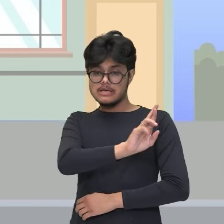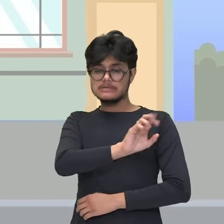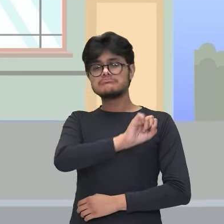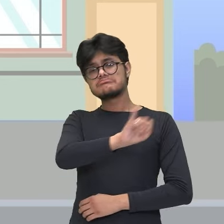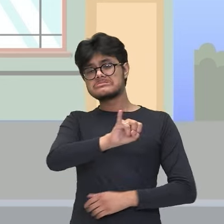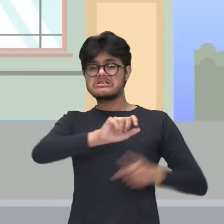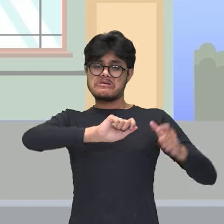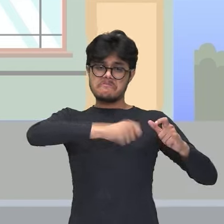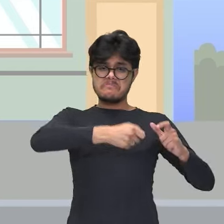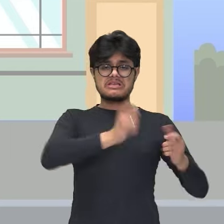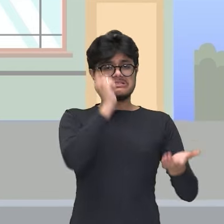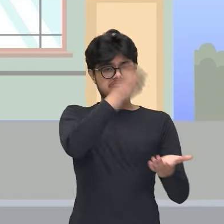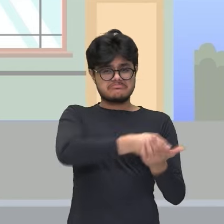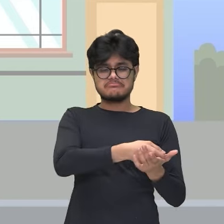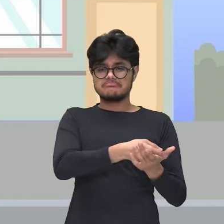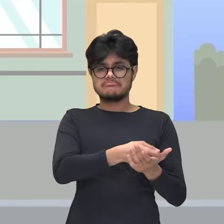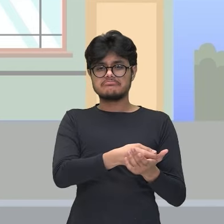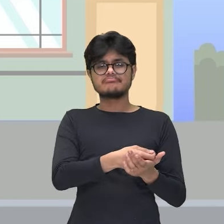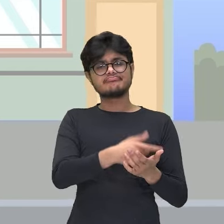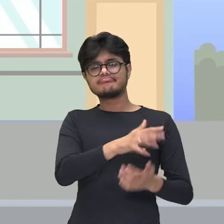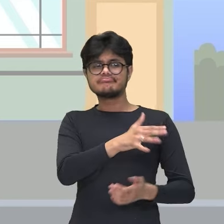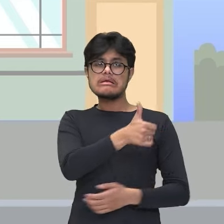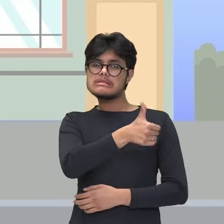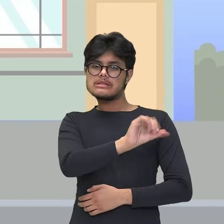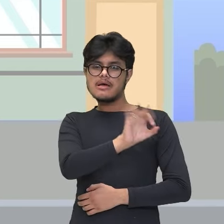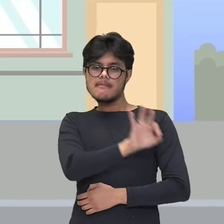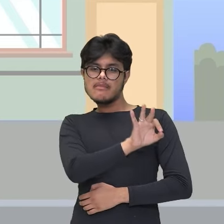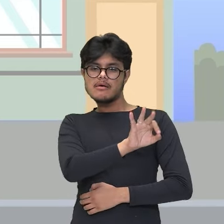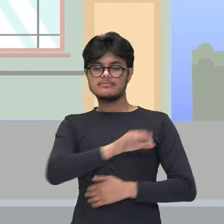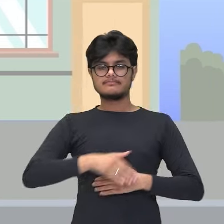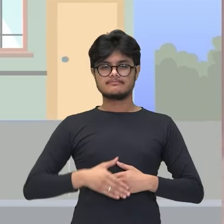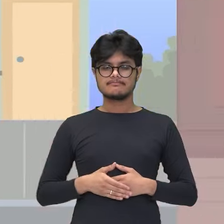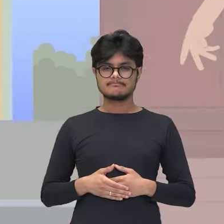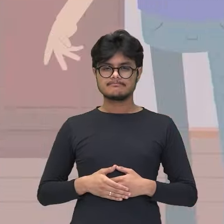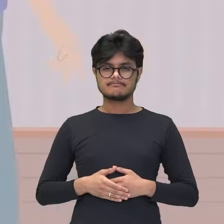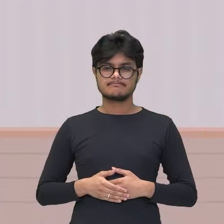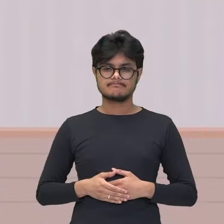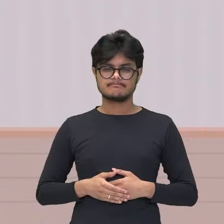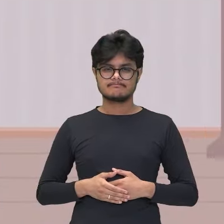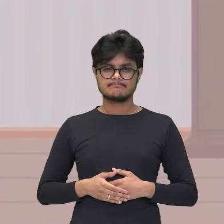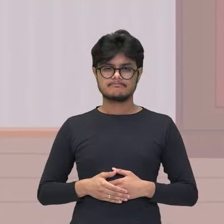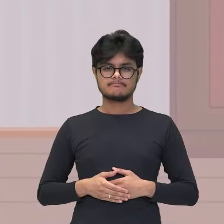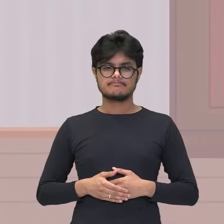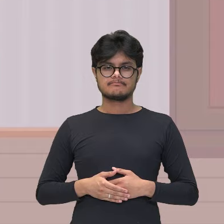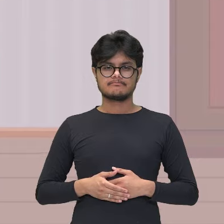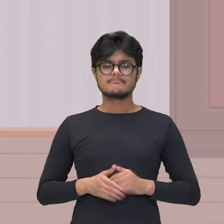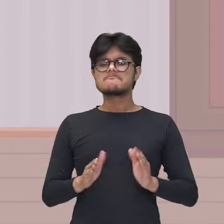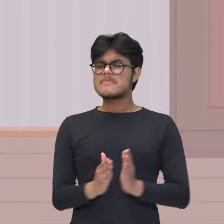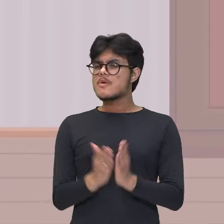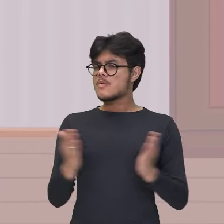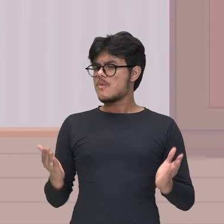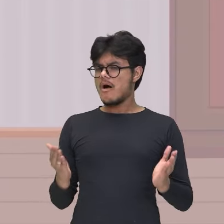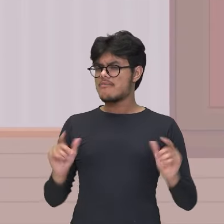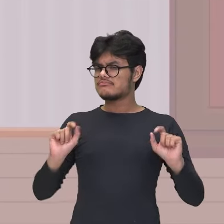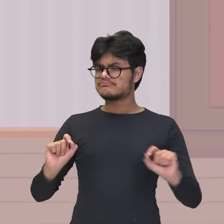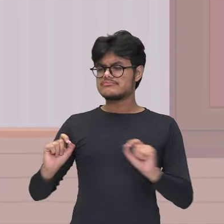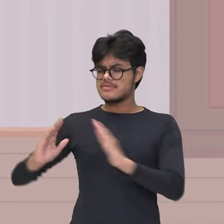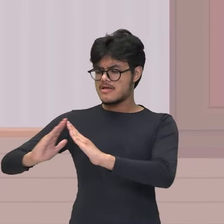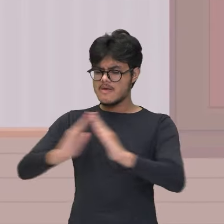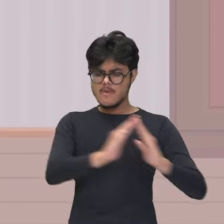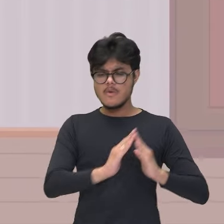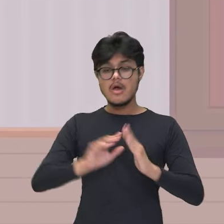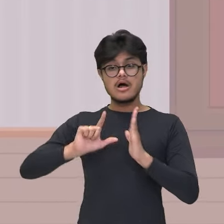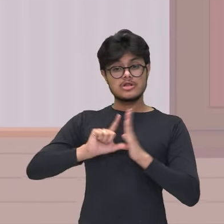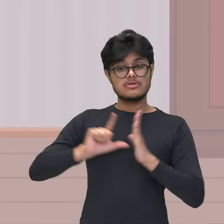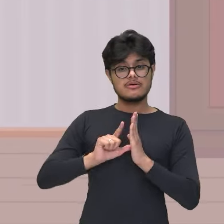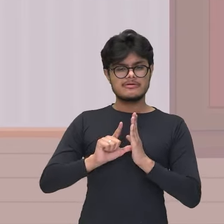for via Pix ou à vista, terá 10% de desconto do valor. Qual das livrarias é